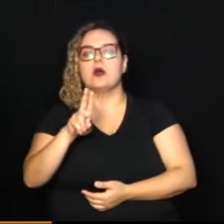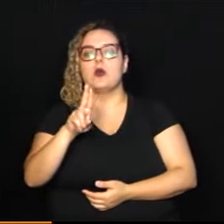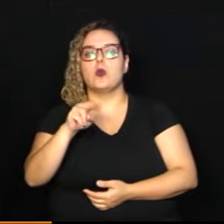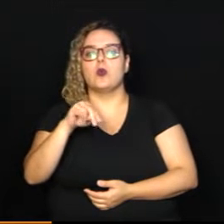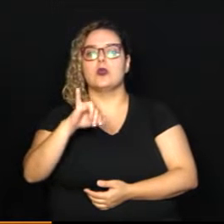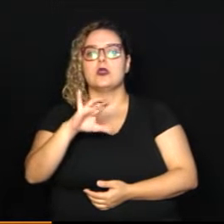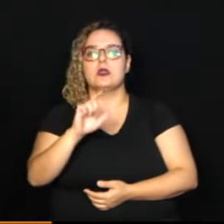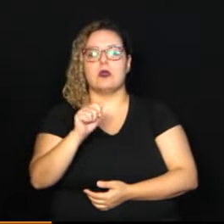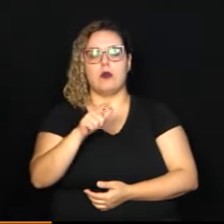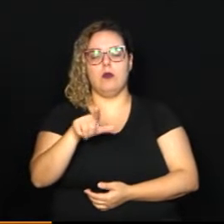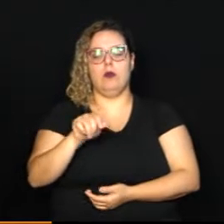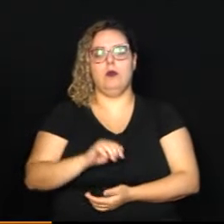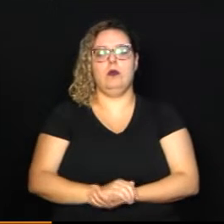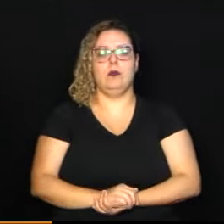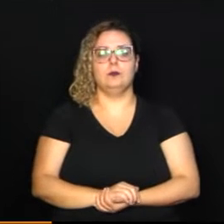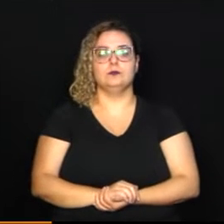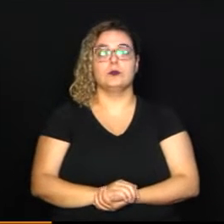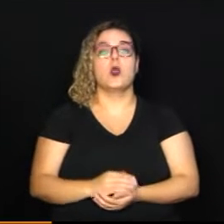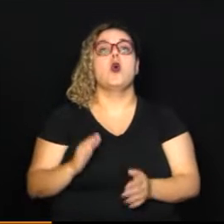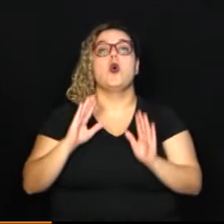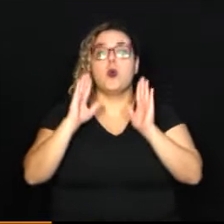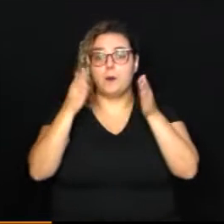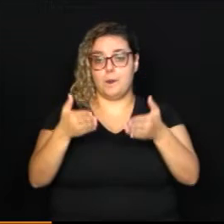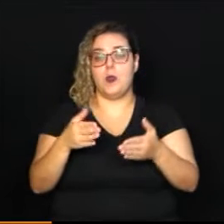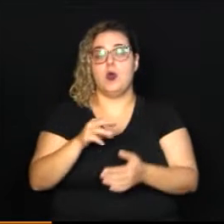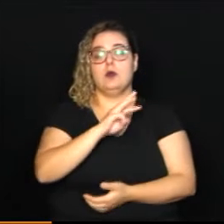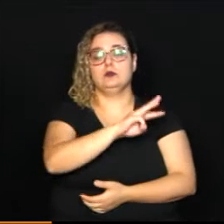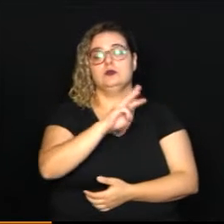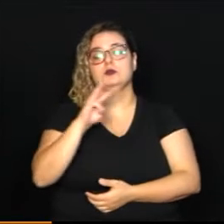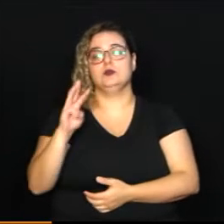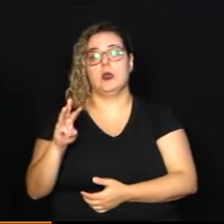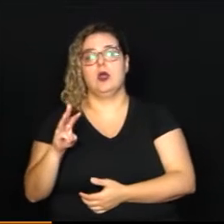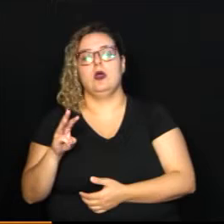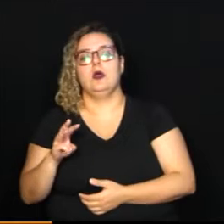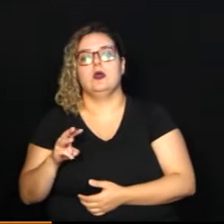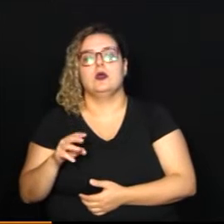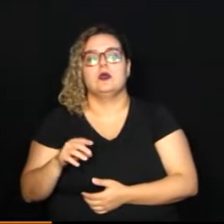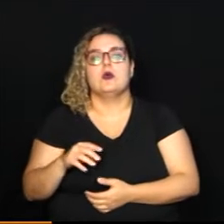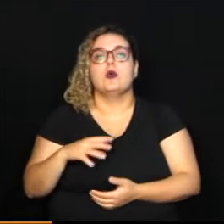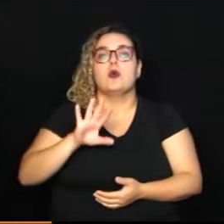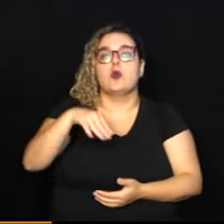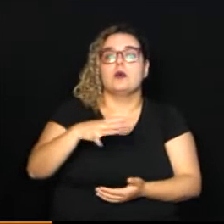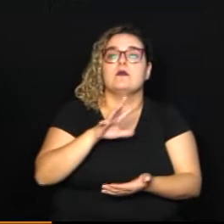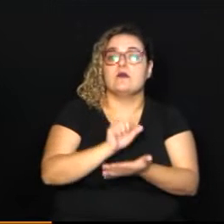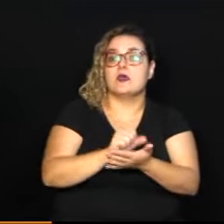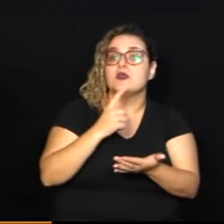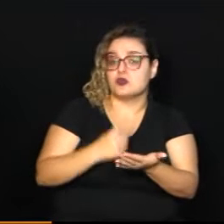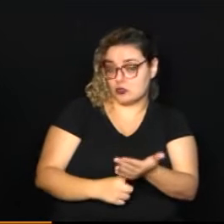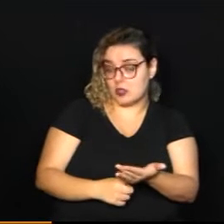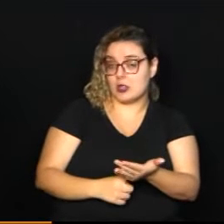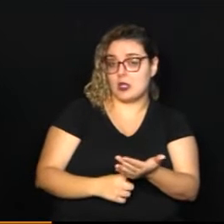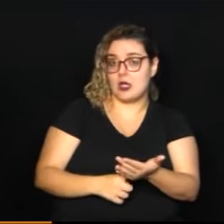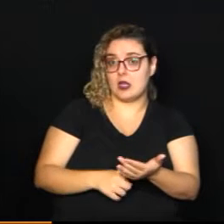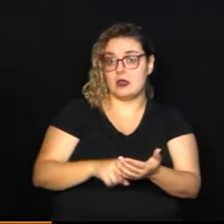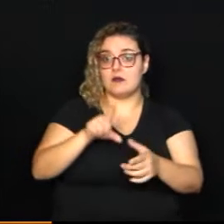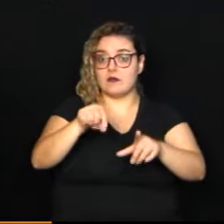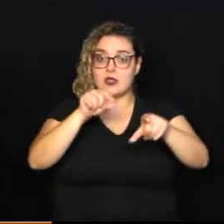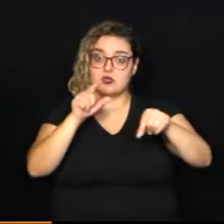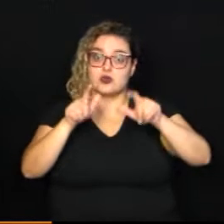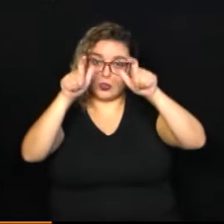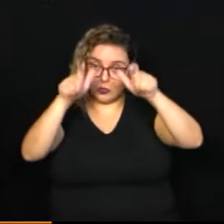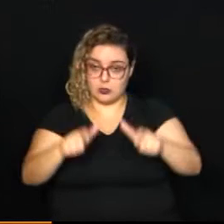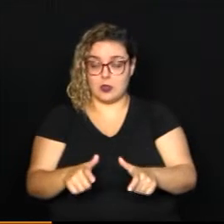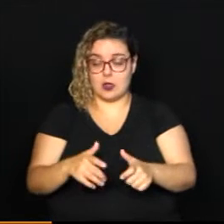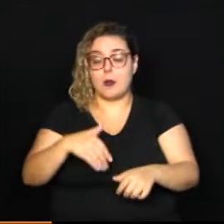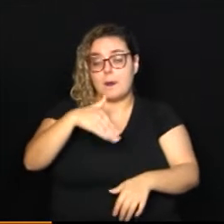próprio site direciona para o local de vacinação quando você faz a sua inscrição. Então, ele vai ver o local